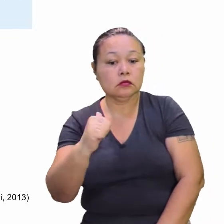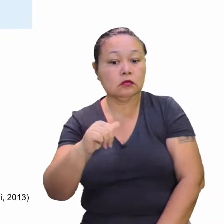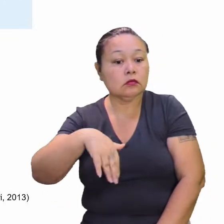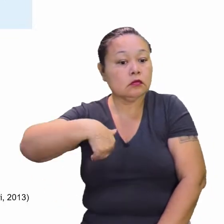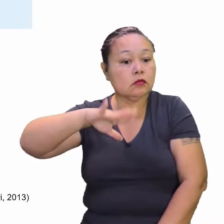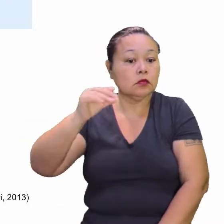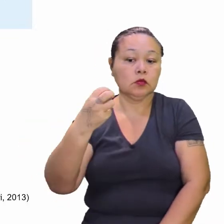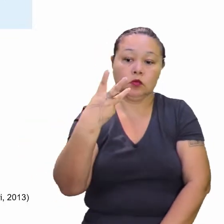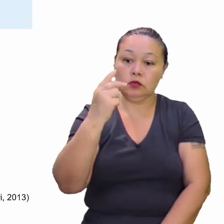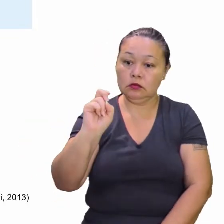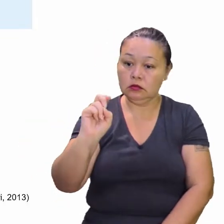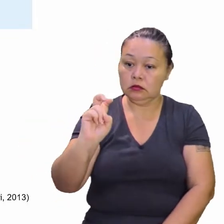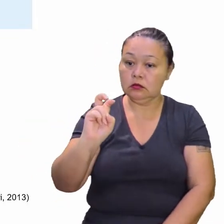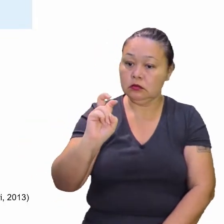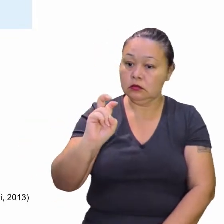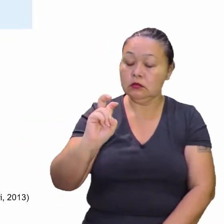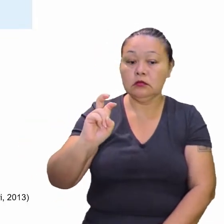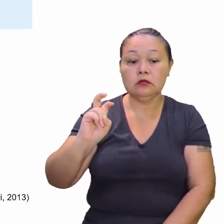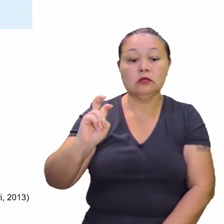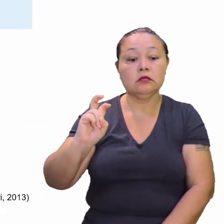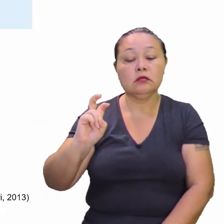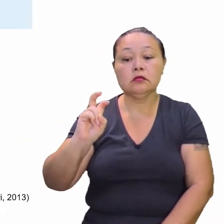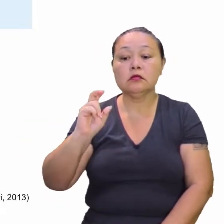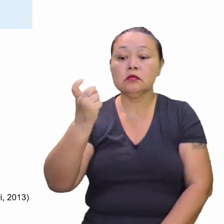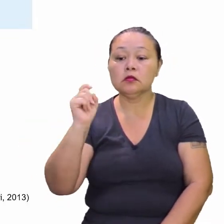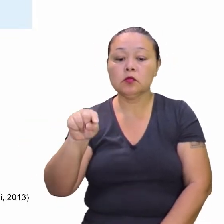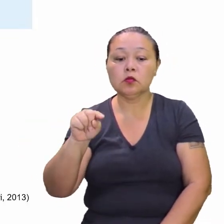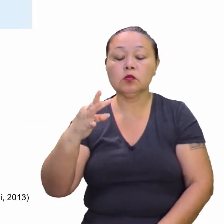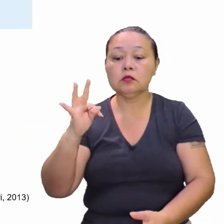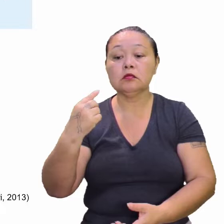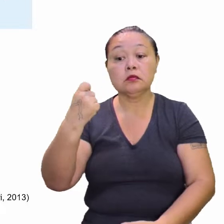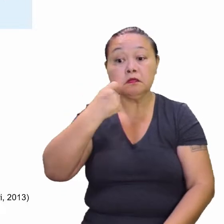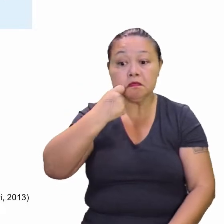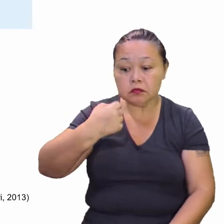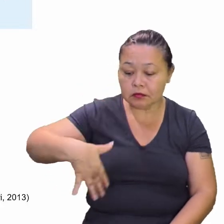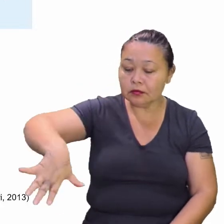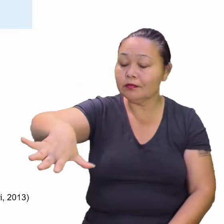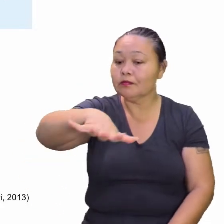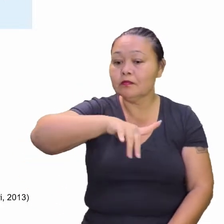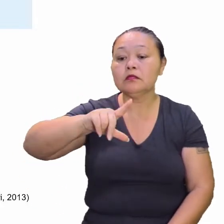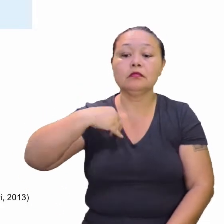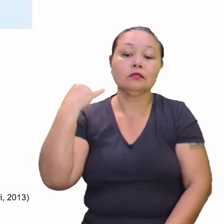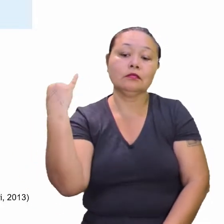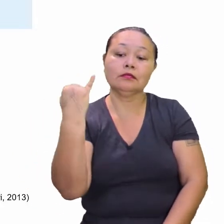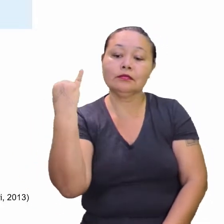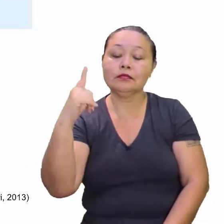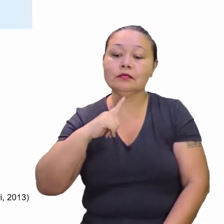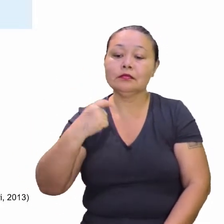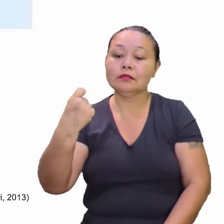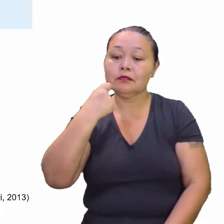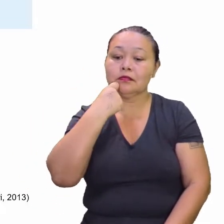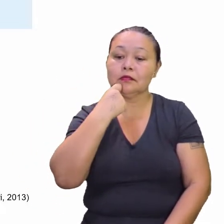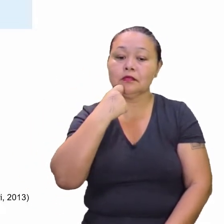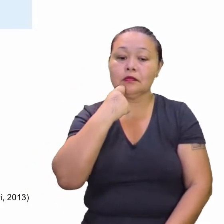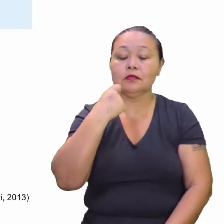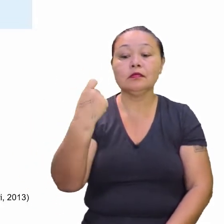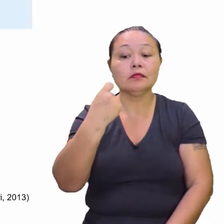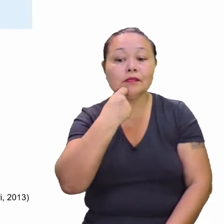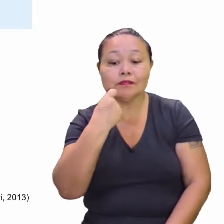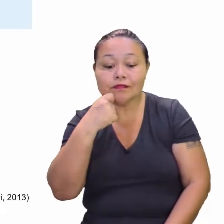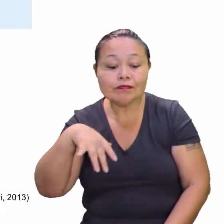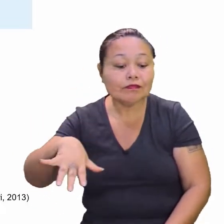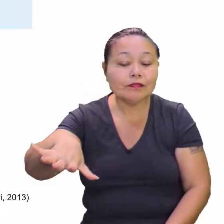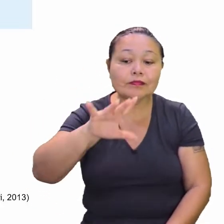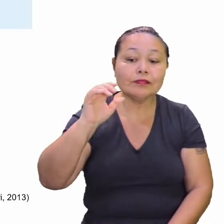toneladas em 2003. Então, a pesca também tem uma grande importância aqui em Rondônia, quando a gente fala da pesca, né? Os peixes,